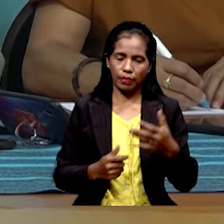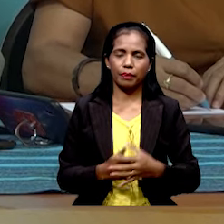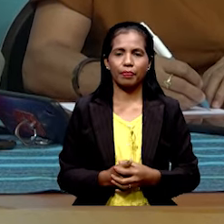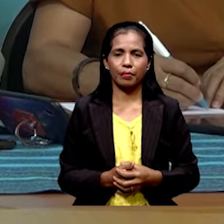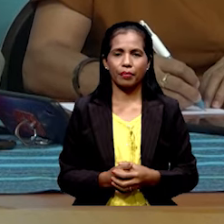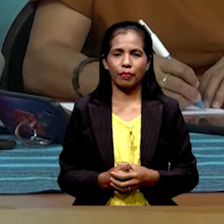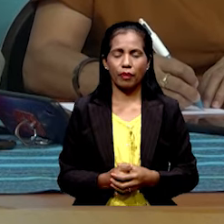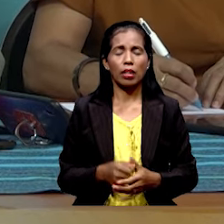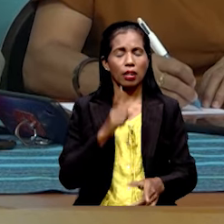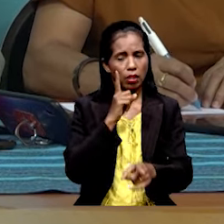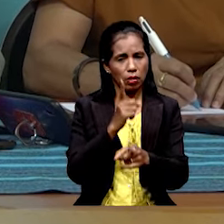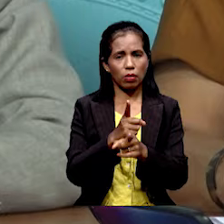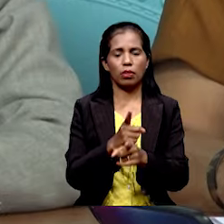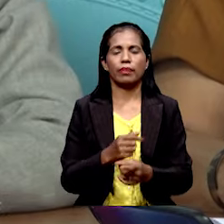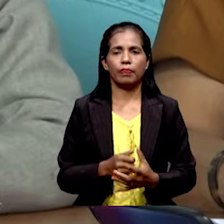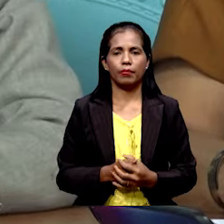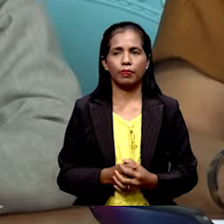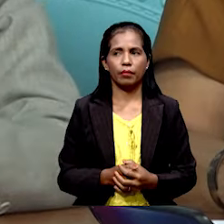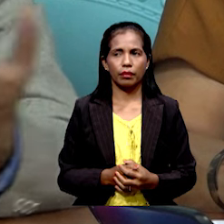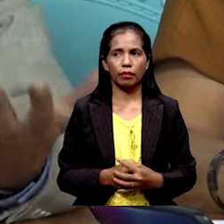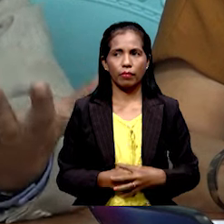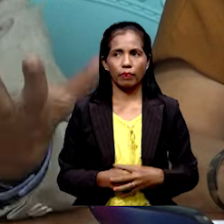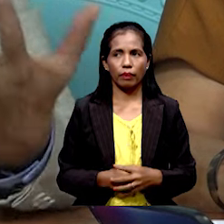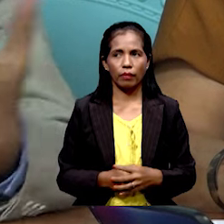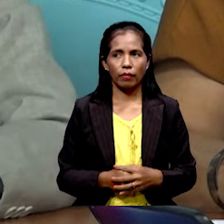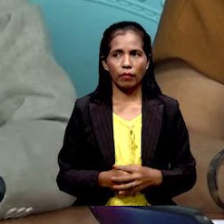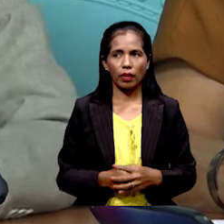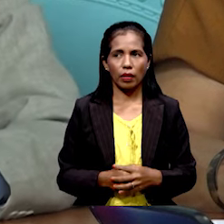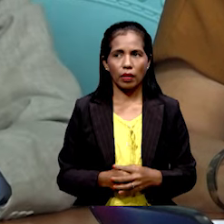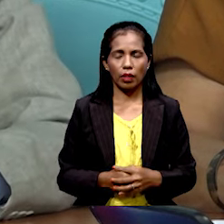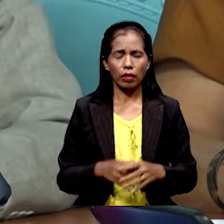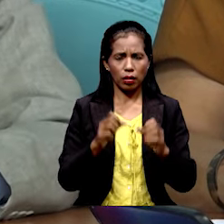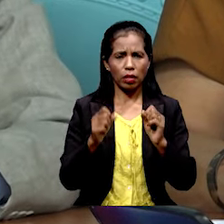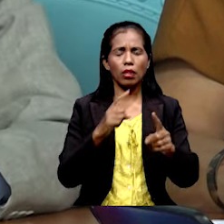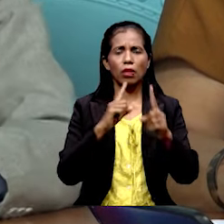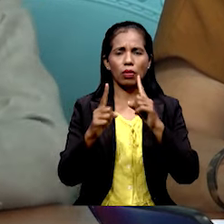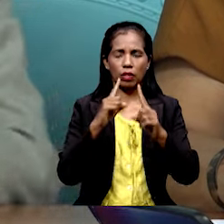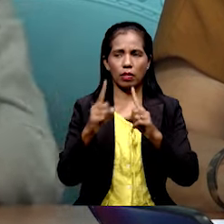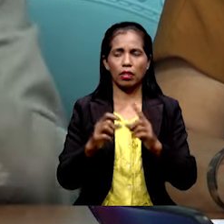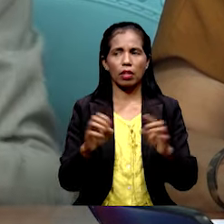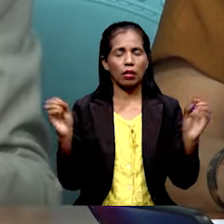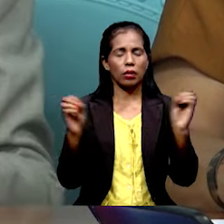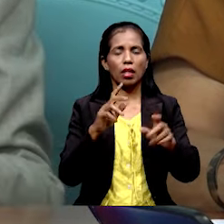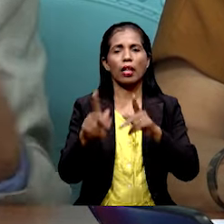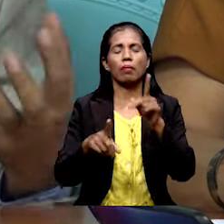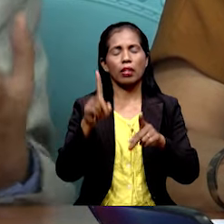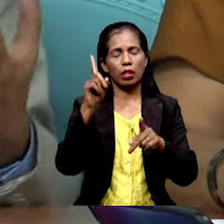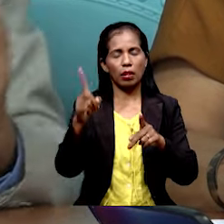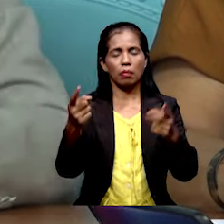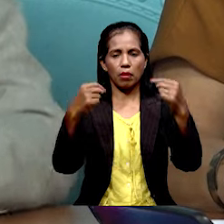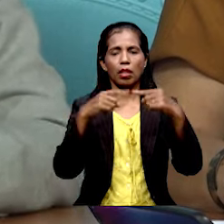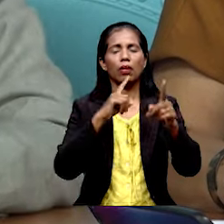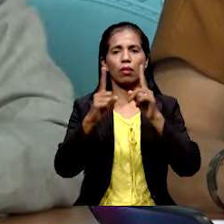Eu tenho claro, então. Não, mas cala, a mão não tem que colher. Lá hoje, me irá, mas vai colher,